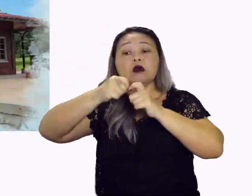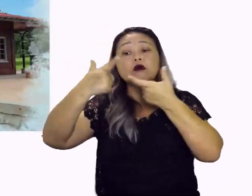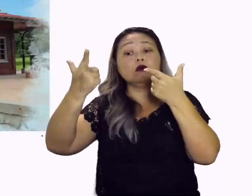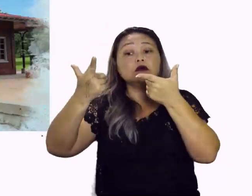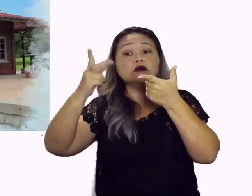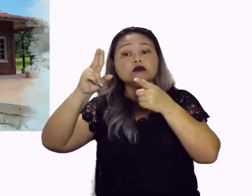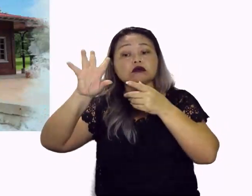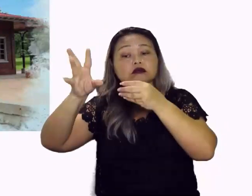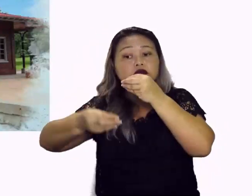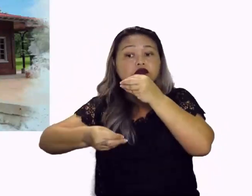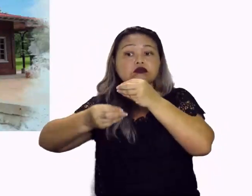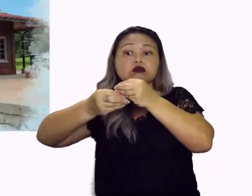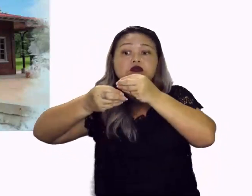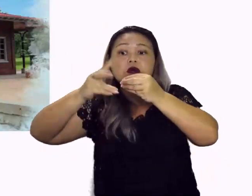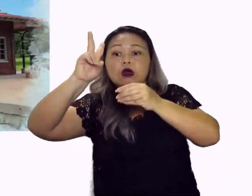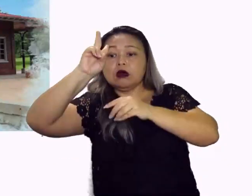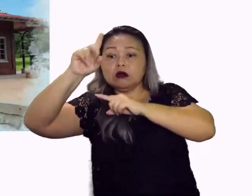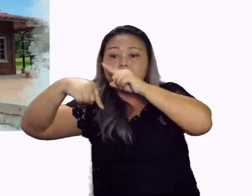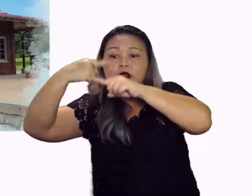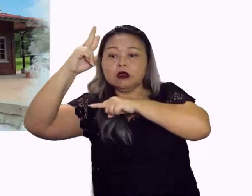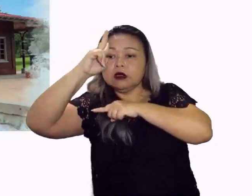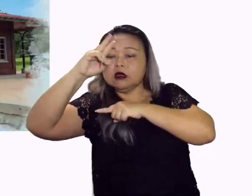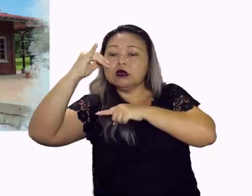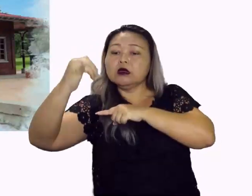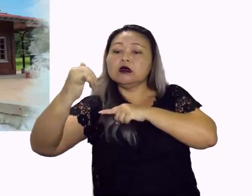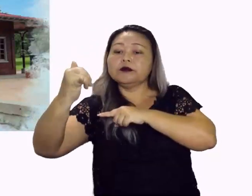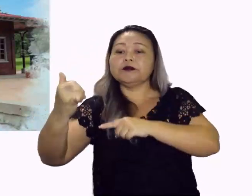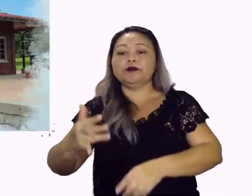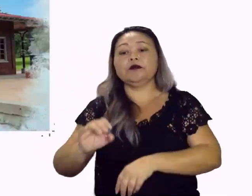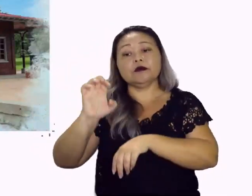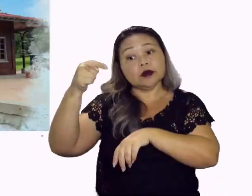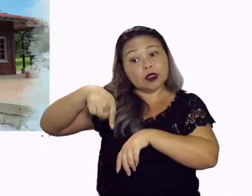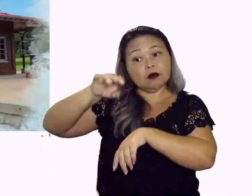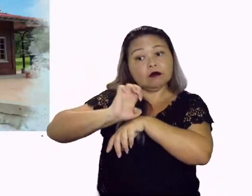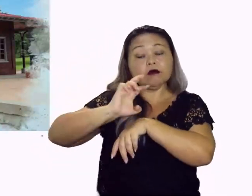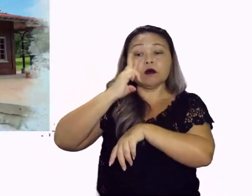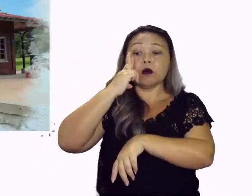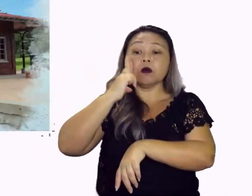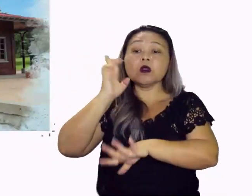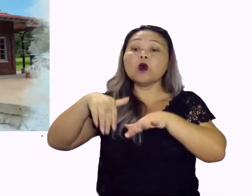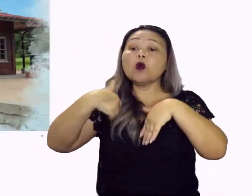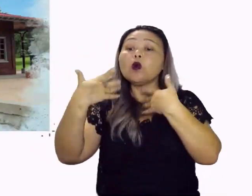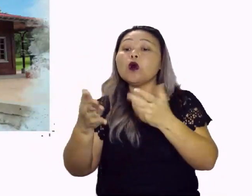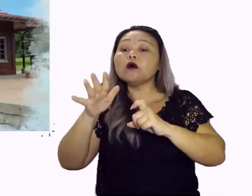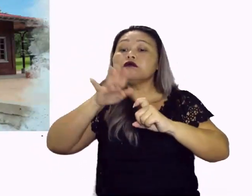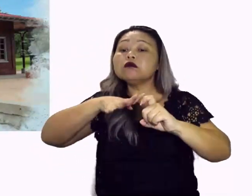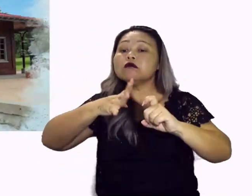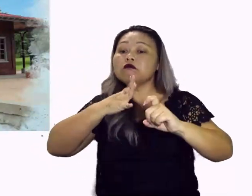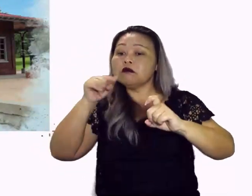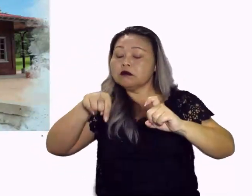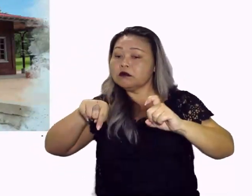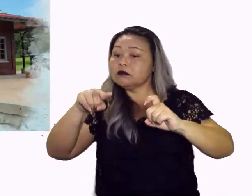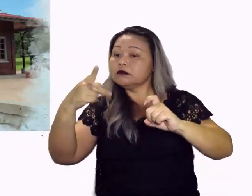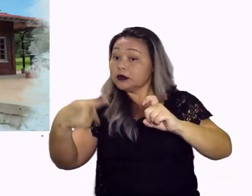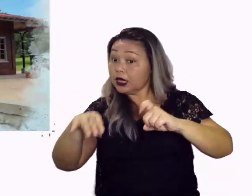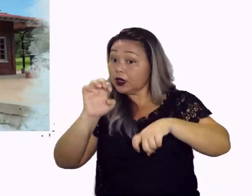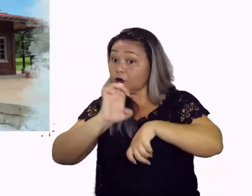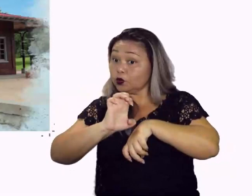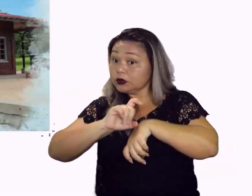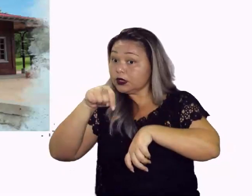né, no nosso estado de Rondônia. Vamos lá? Olha aí. Qual o mito que você conhece no